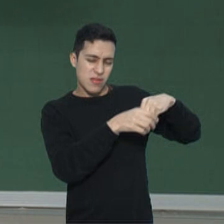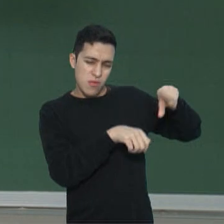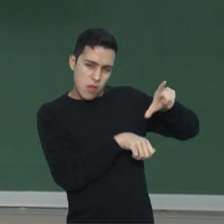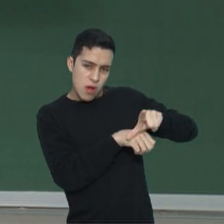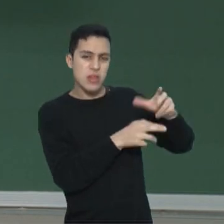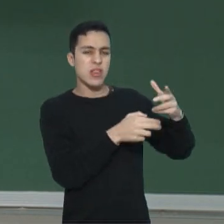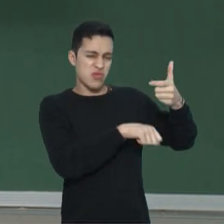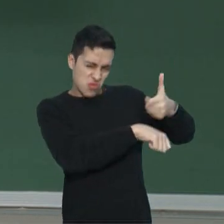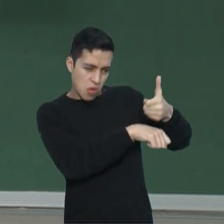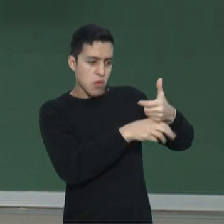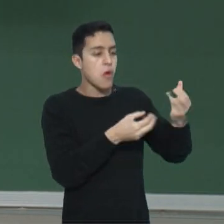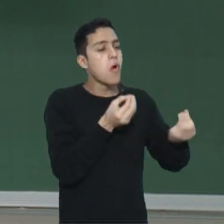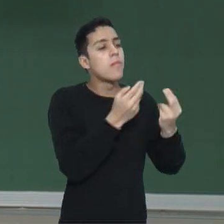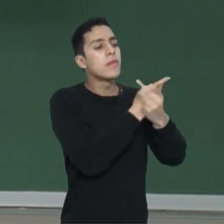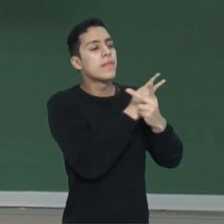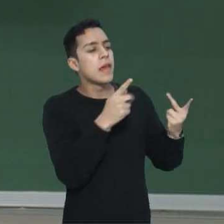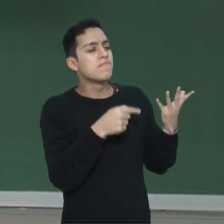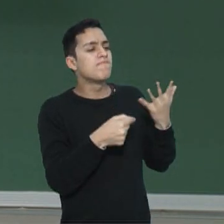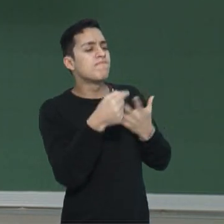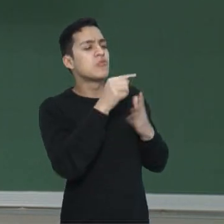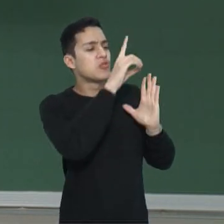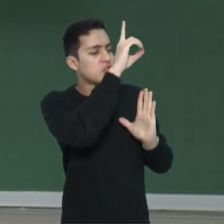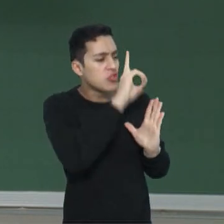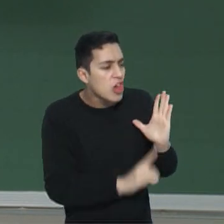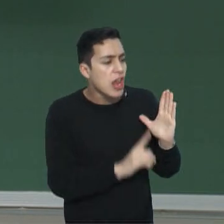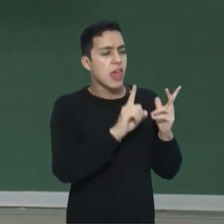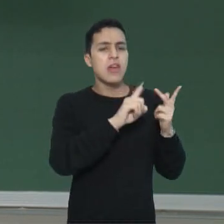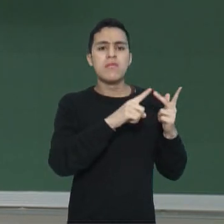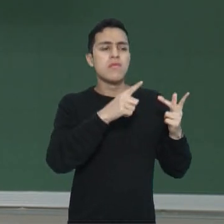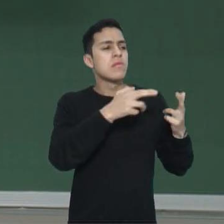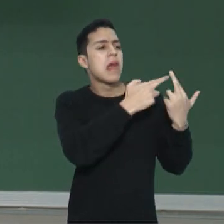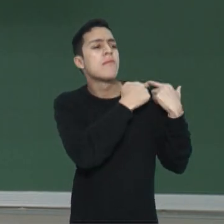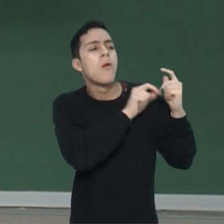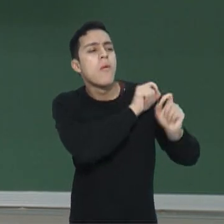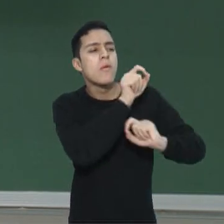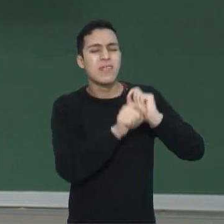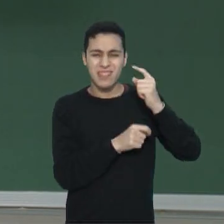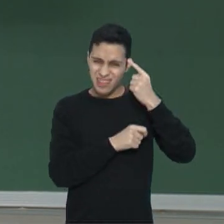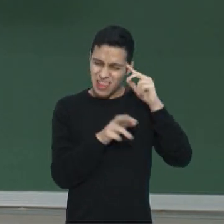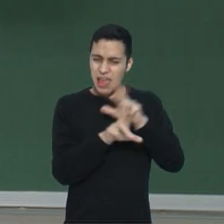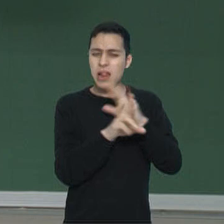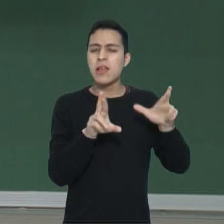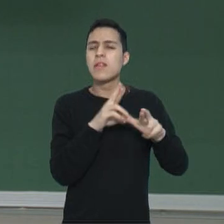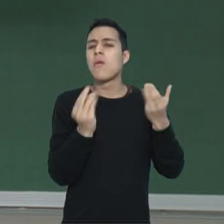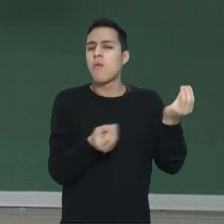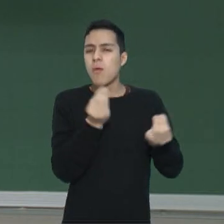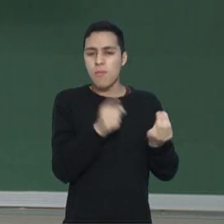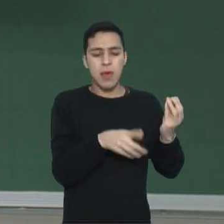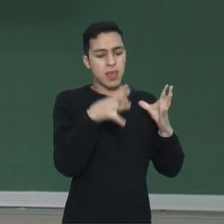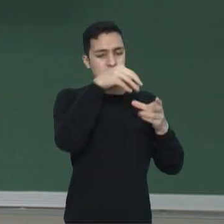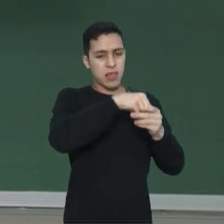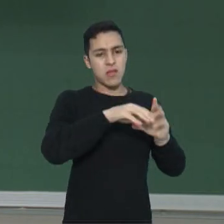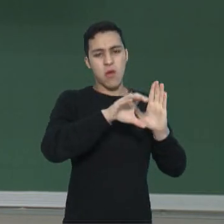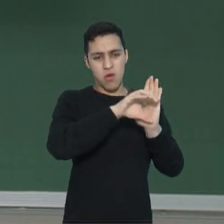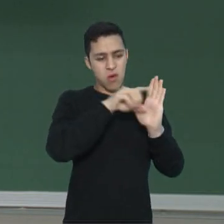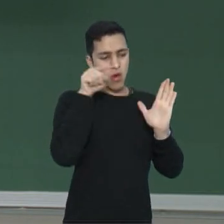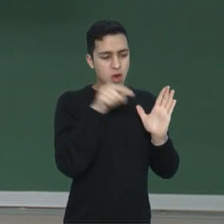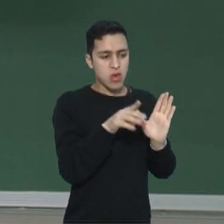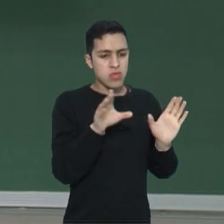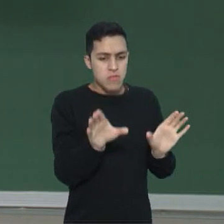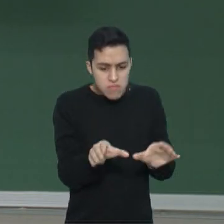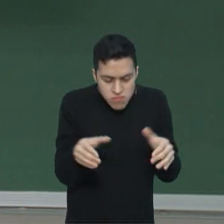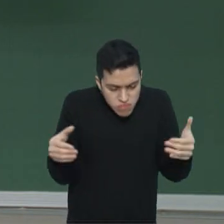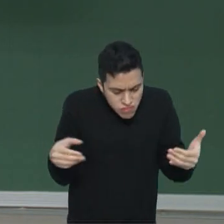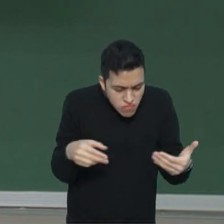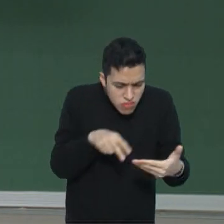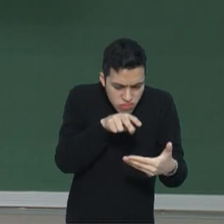direitos e deveres. Toda essa relação de comércio, de negociação, fica estabelecido nesse código, para todos poderem